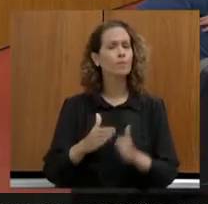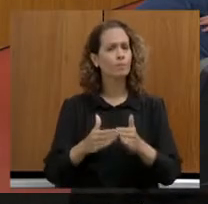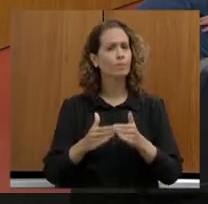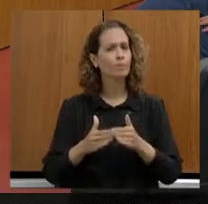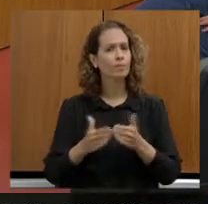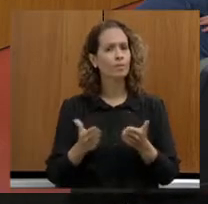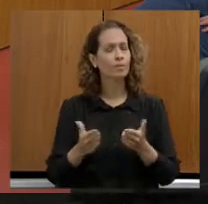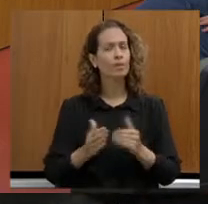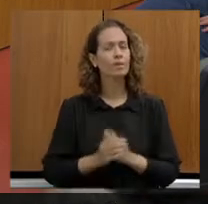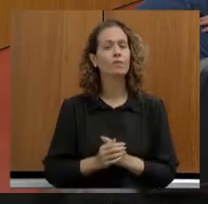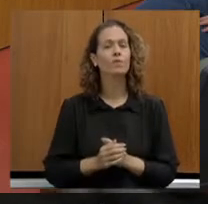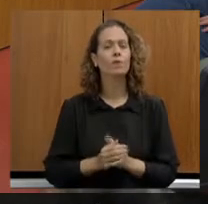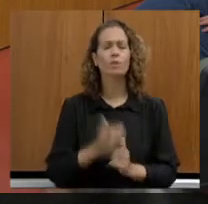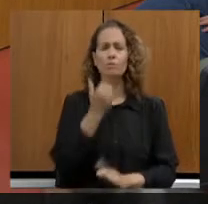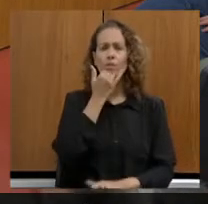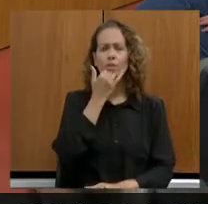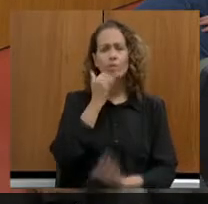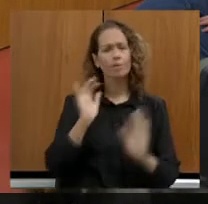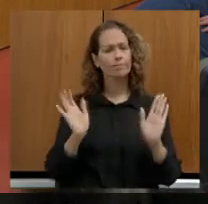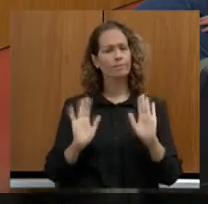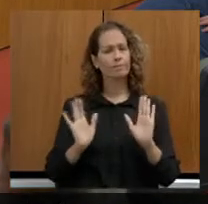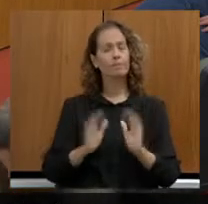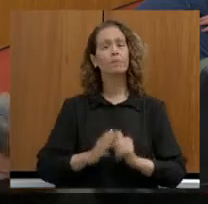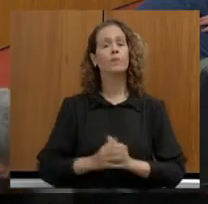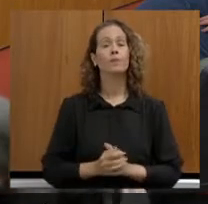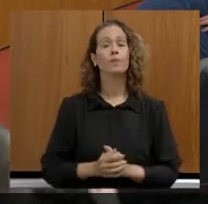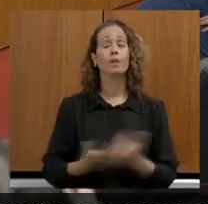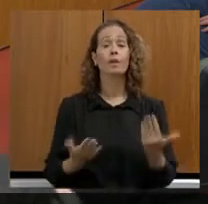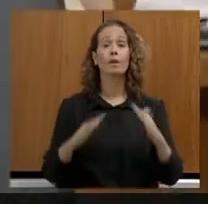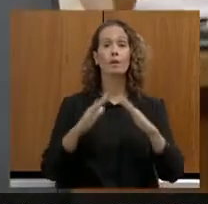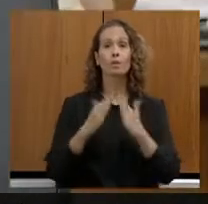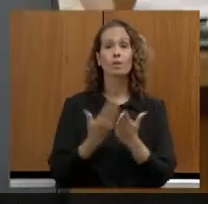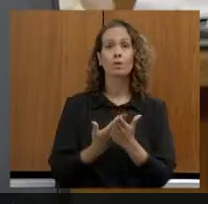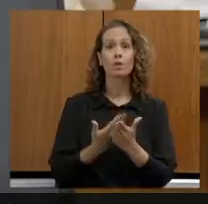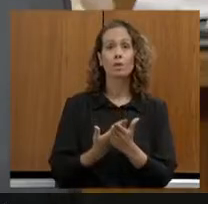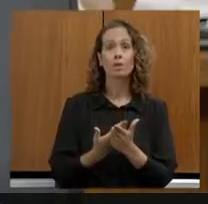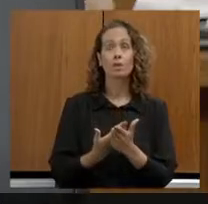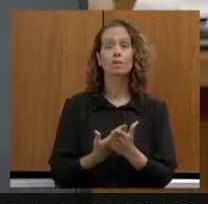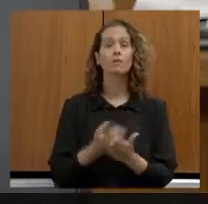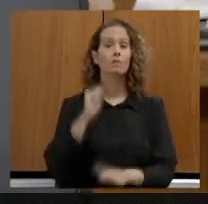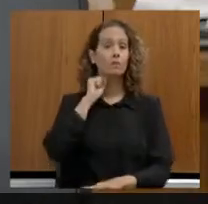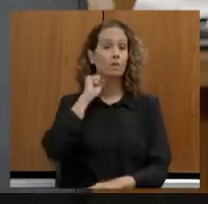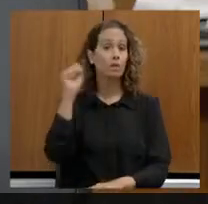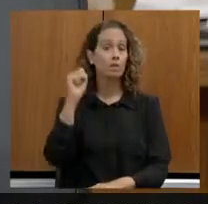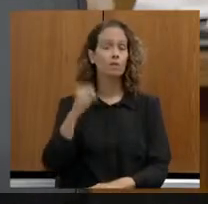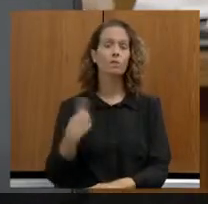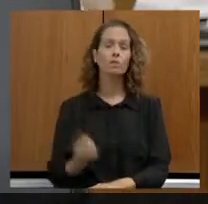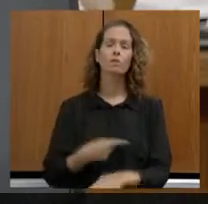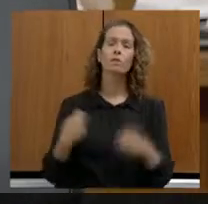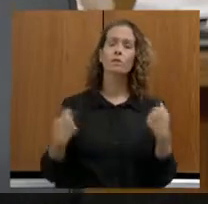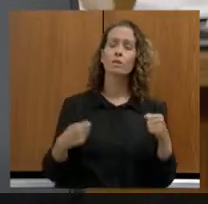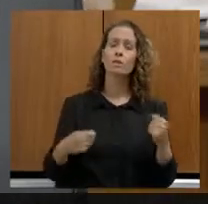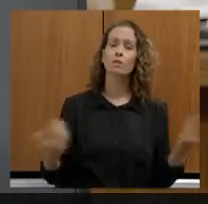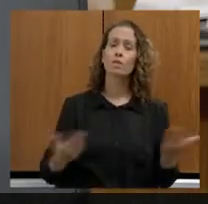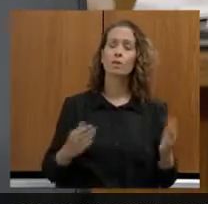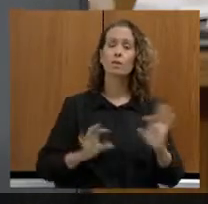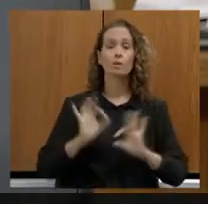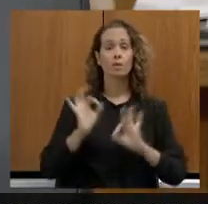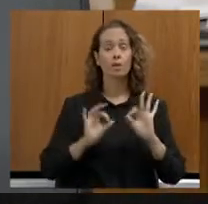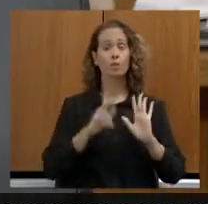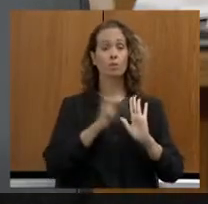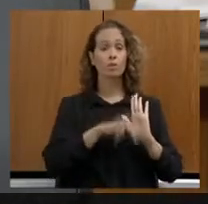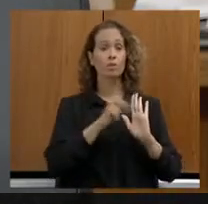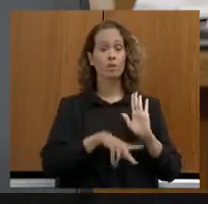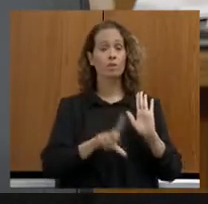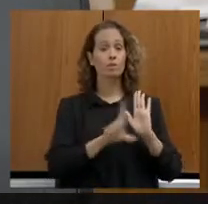favor não tem que se desculpar em relação ao Colégio Tiradentes sepultado nós precisamos agora a uma tramitação de um projeto de